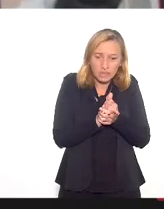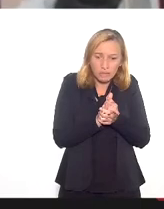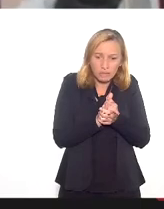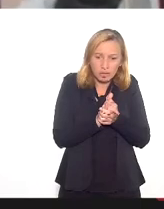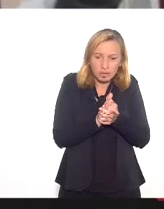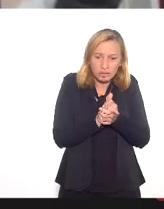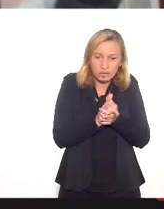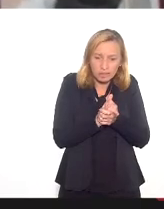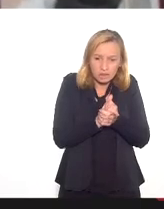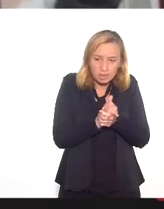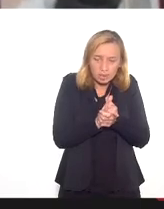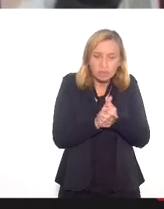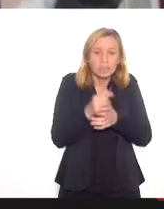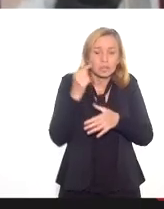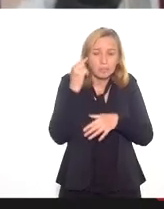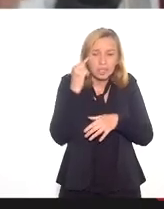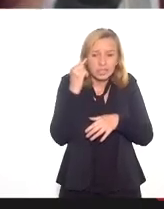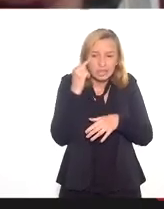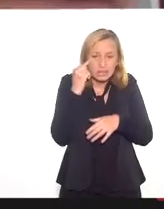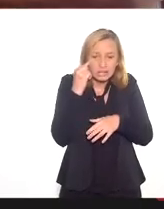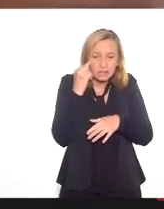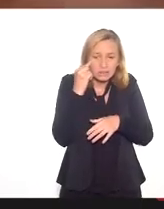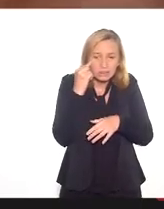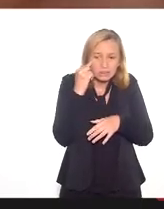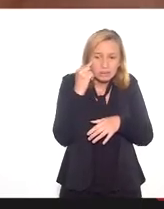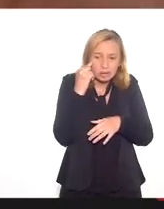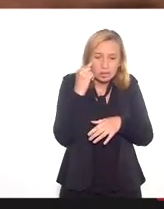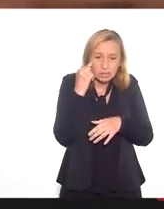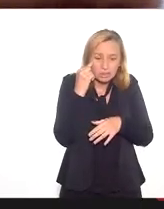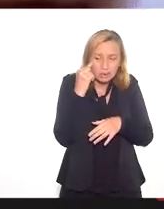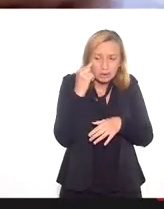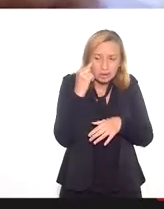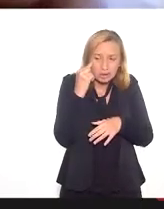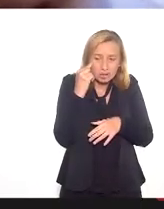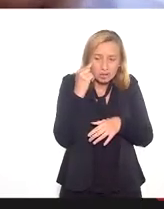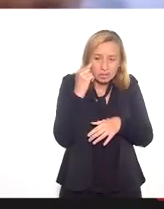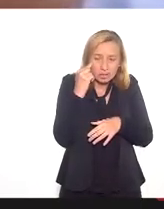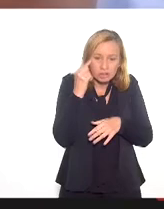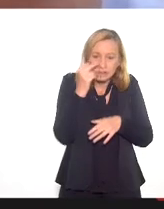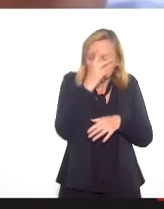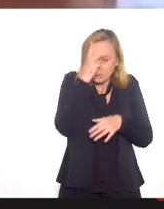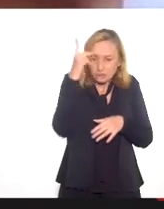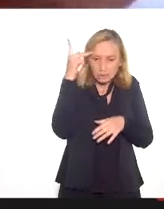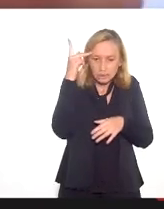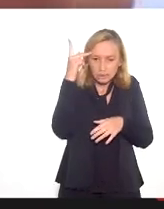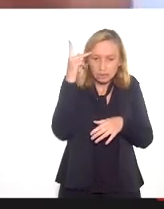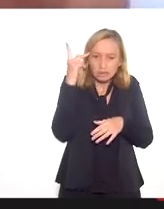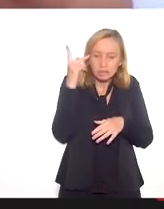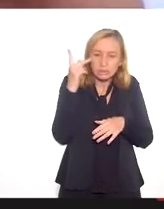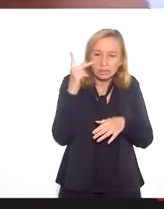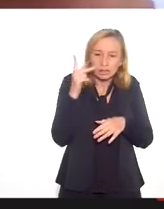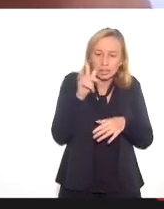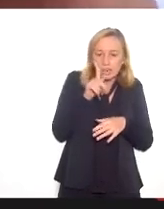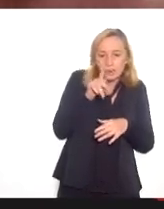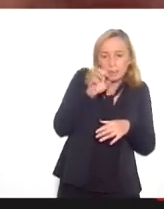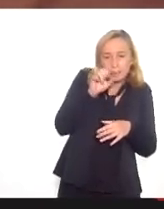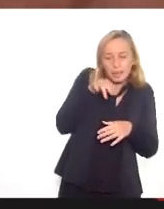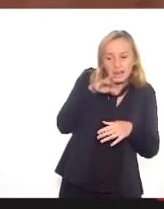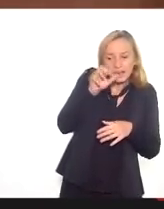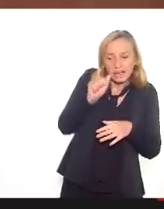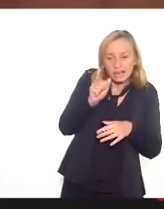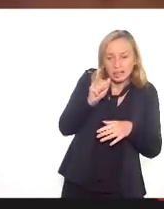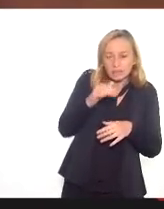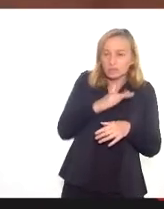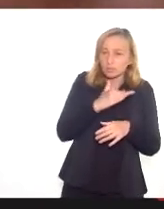fico pensando naqueles que acham que a pena de morte sem julgamento